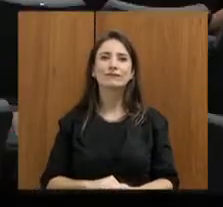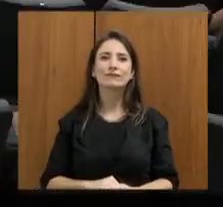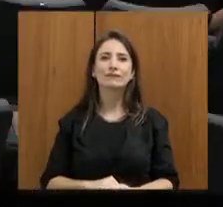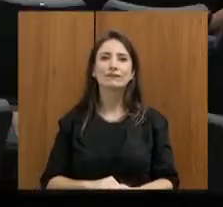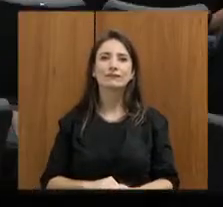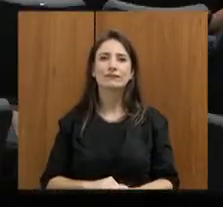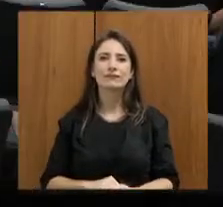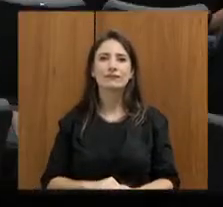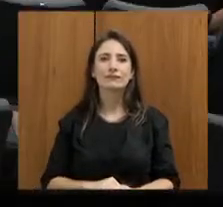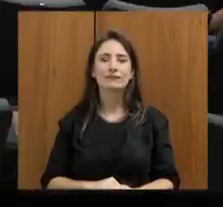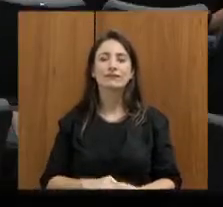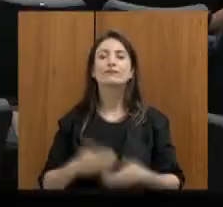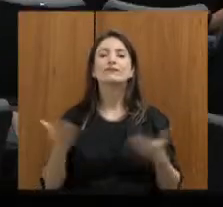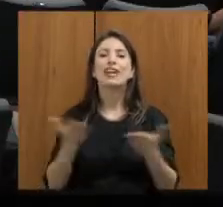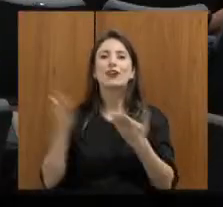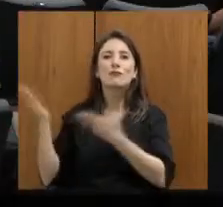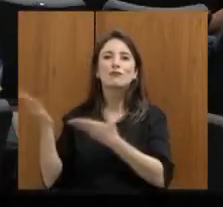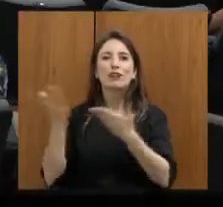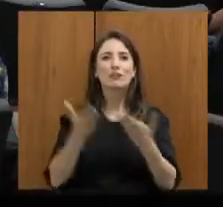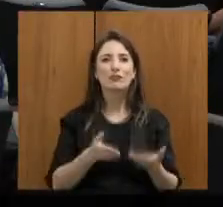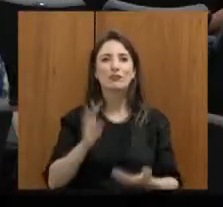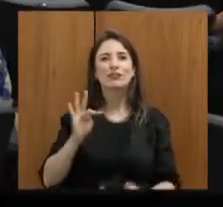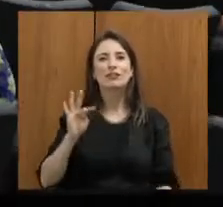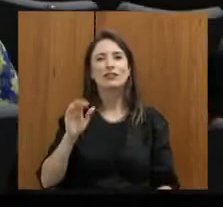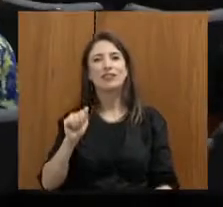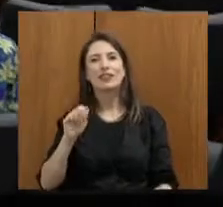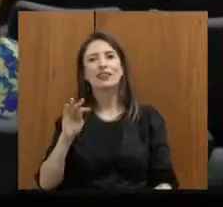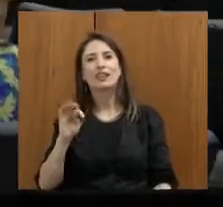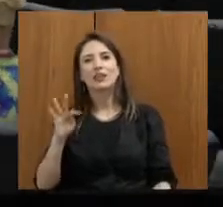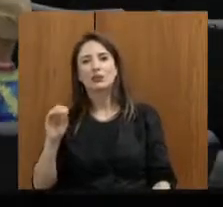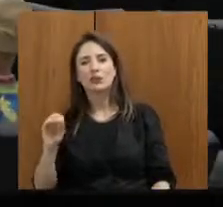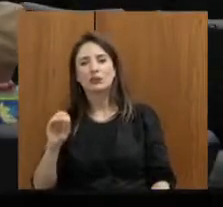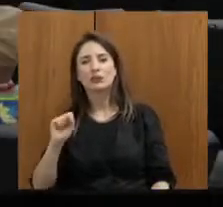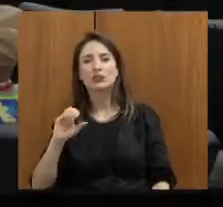a e agora por favor tateto chimango